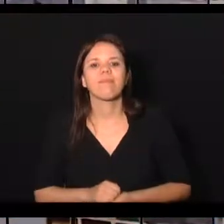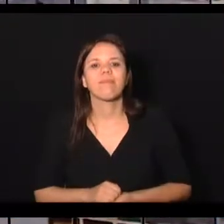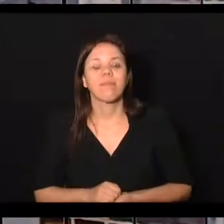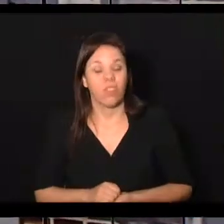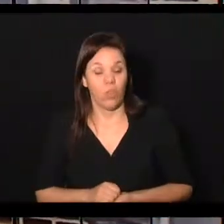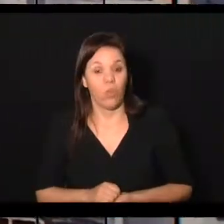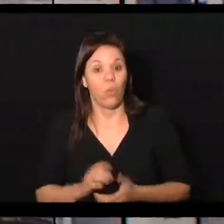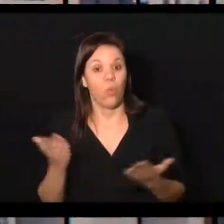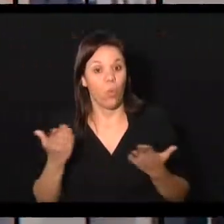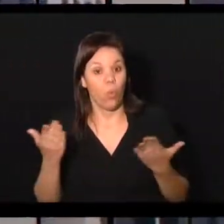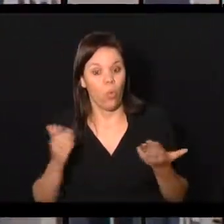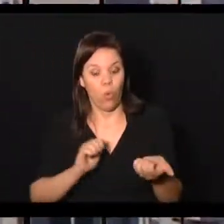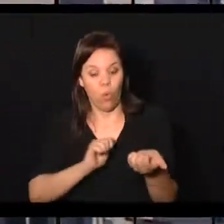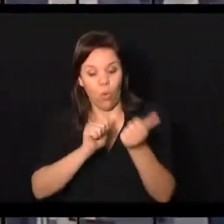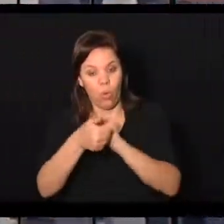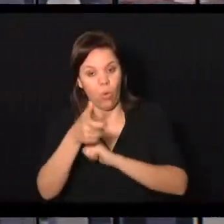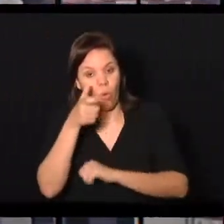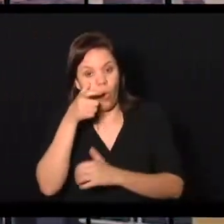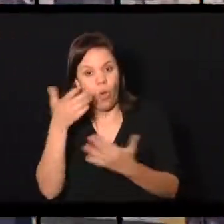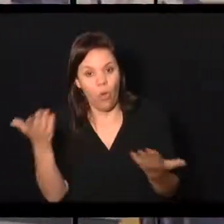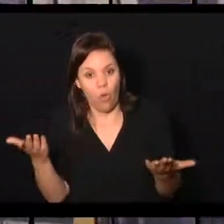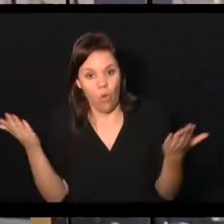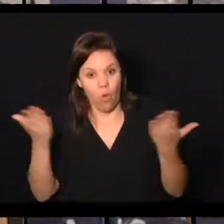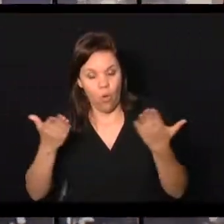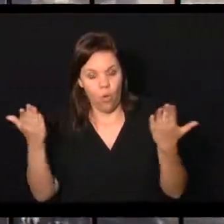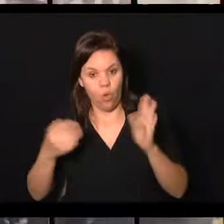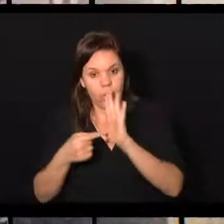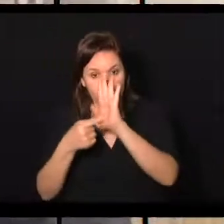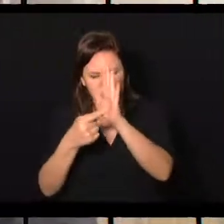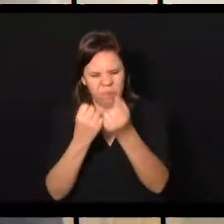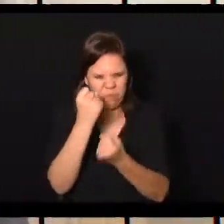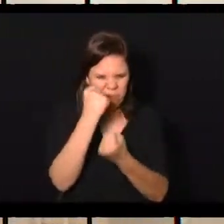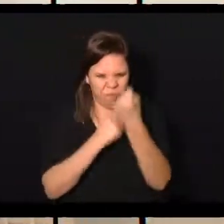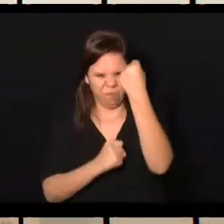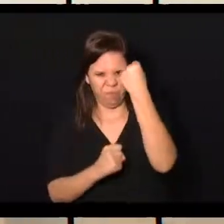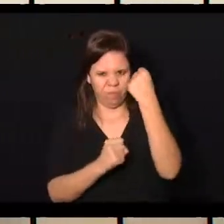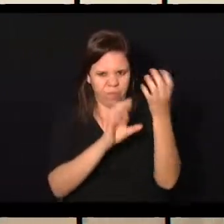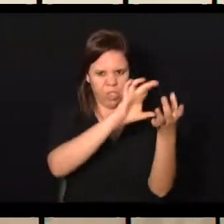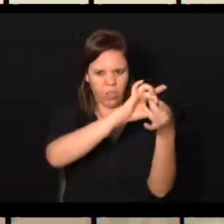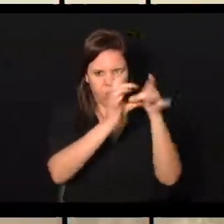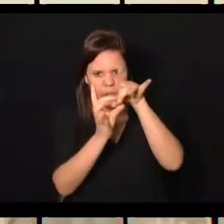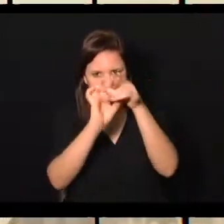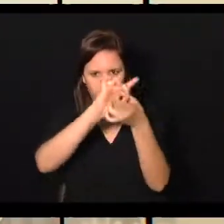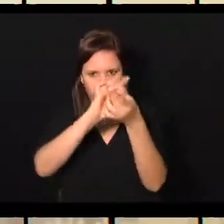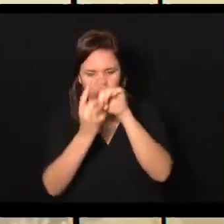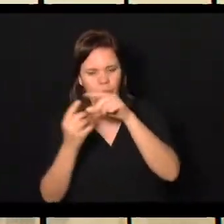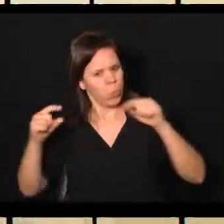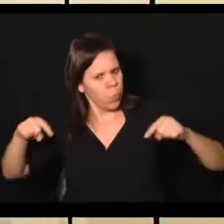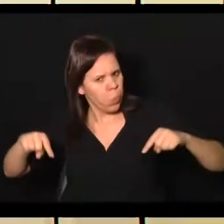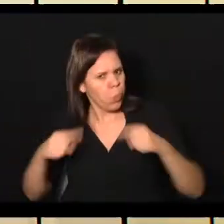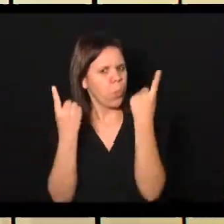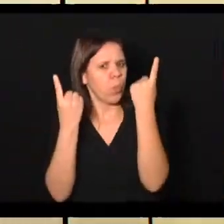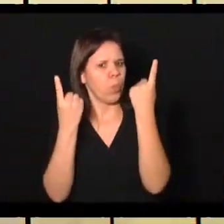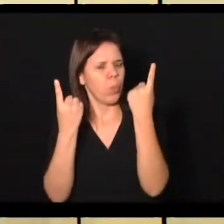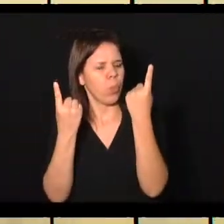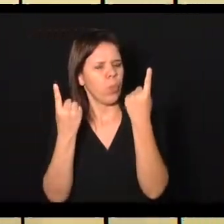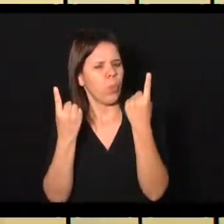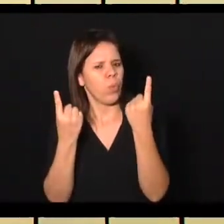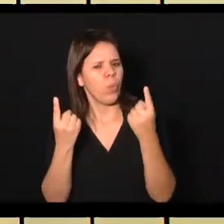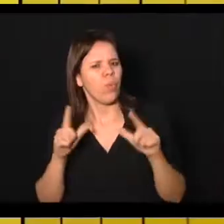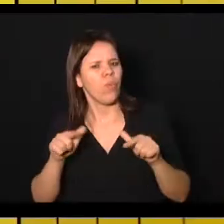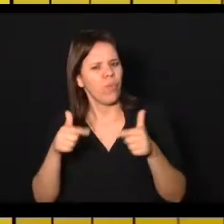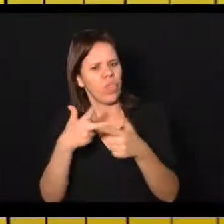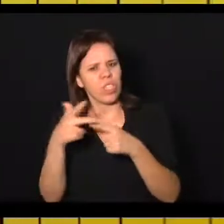O quadro Olha o Esporte Aí de hoje apresenta o boxe olímpico e o desafio de enfrentar a vida de cabeça em